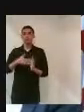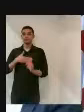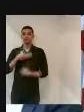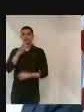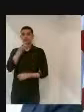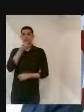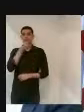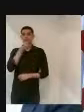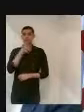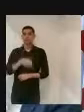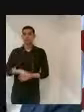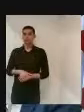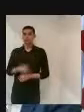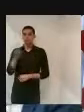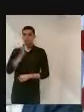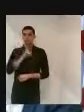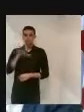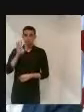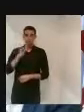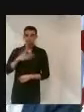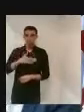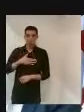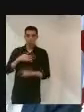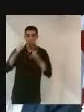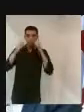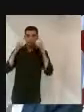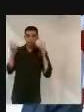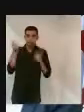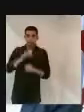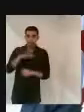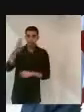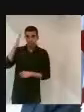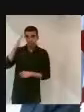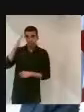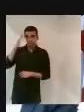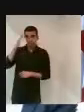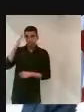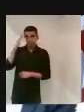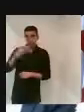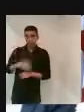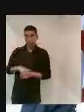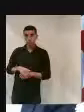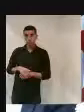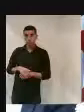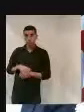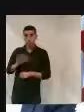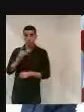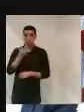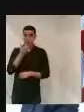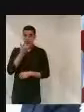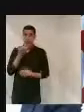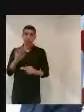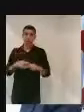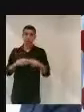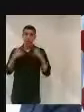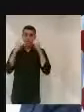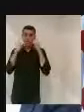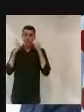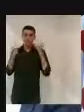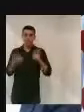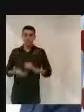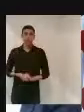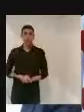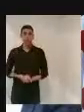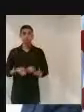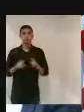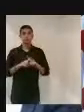adiantar, vocês conseguem me ouvir mesmo com o ruído? Tá, eu peço desculpas, tá, professor? Bom, vou